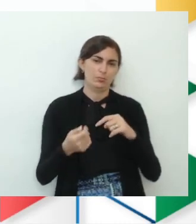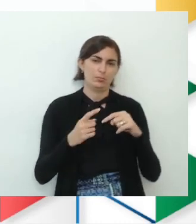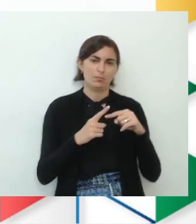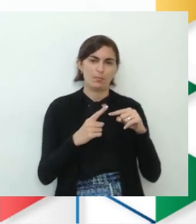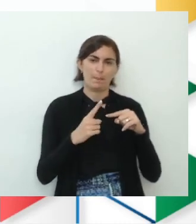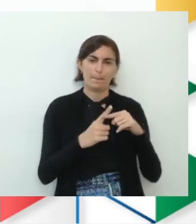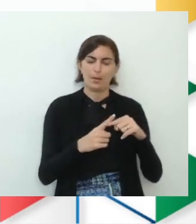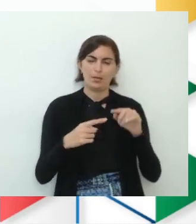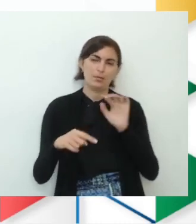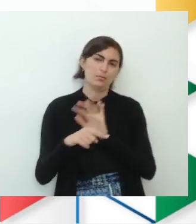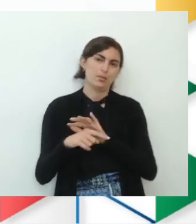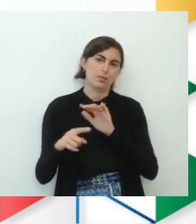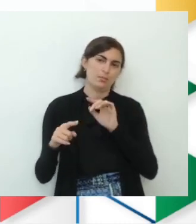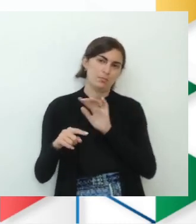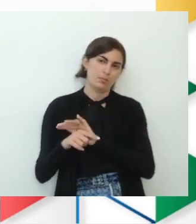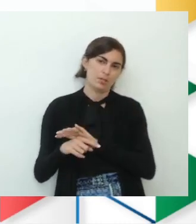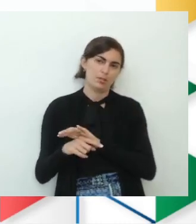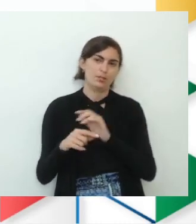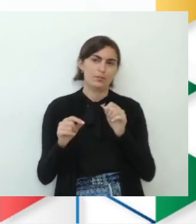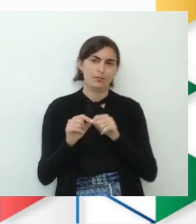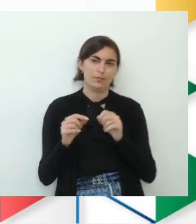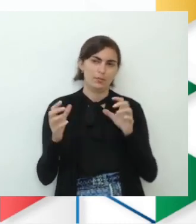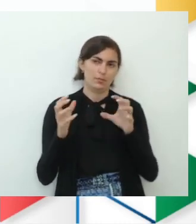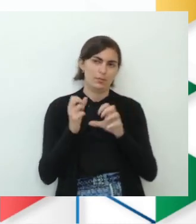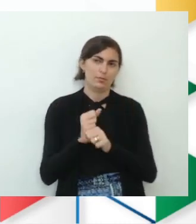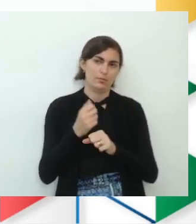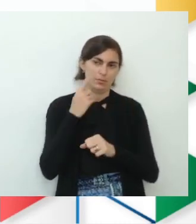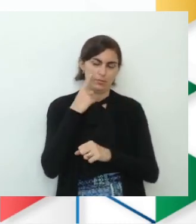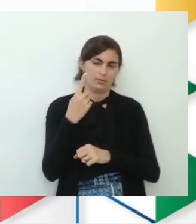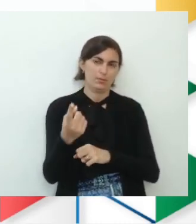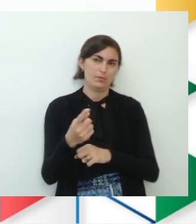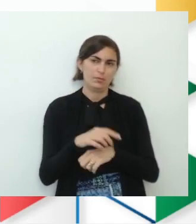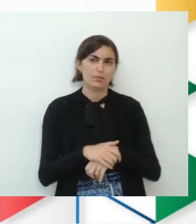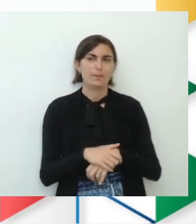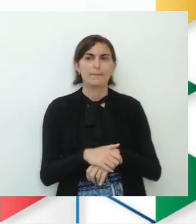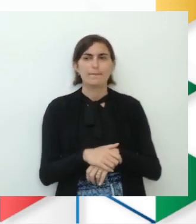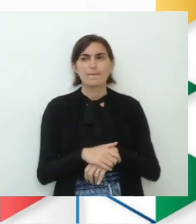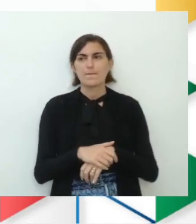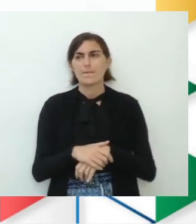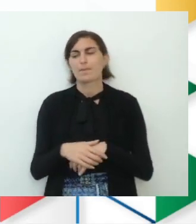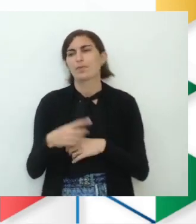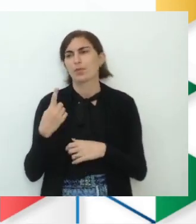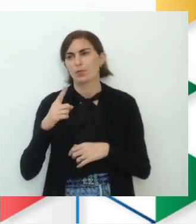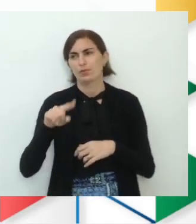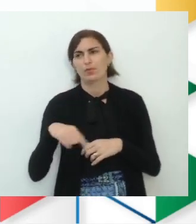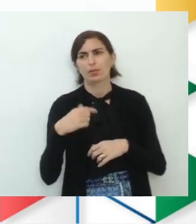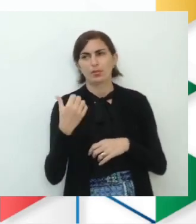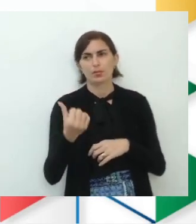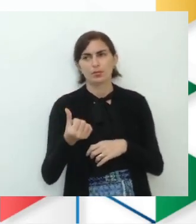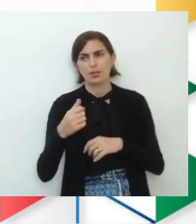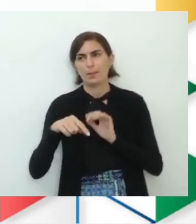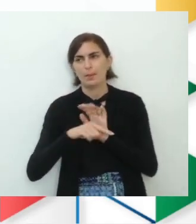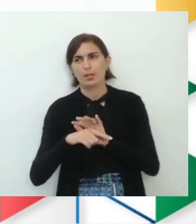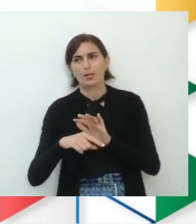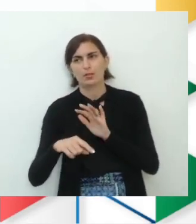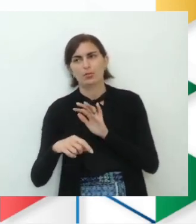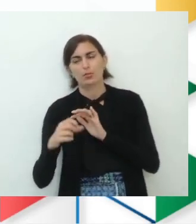menos, vamos para a continha, tá bom? Viu aí a sequência? Vem comigo então. 1,6